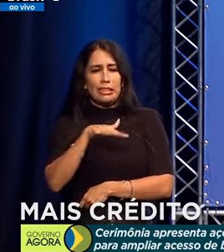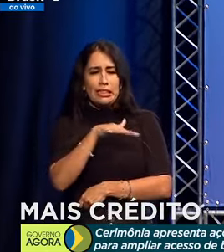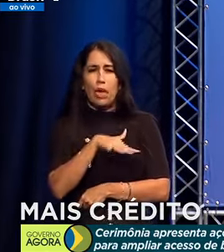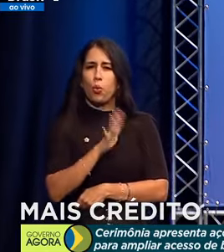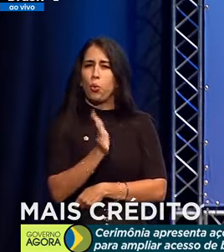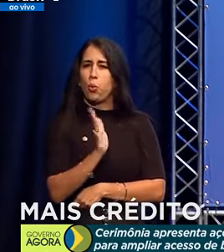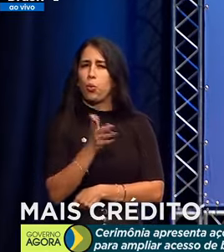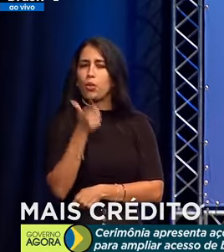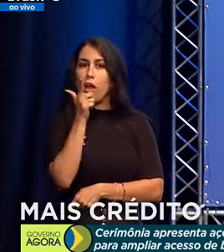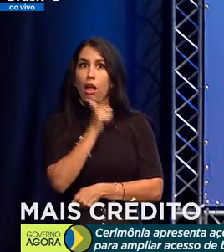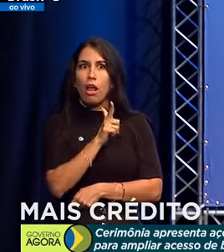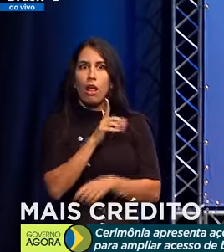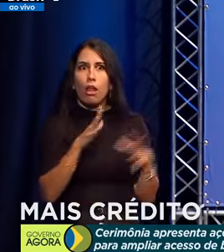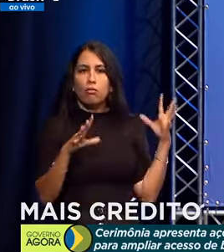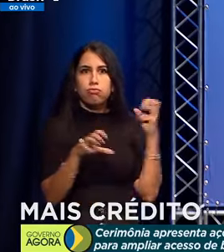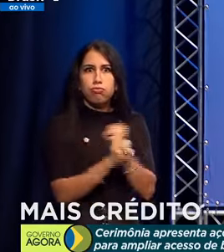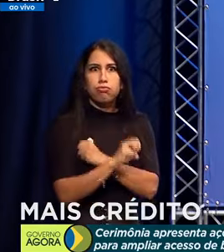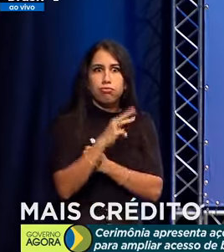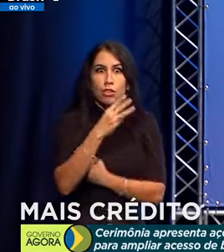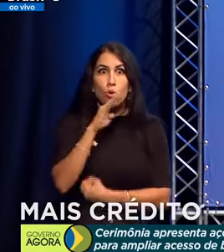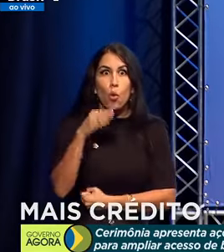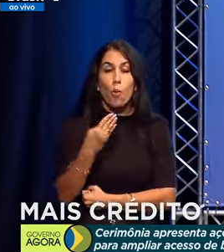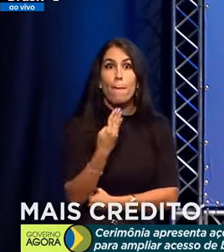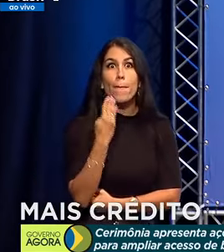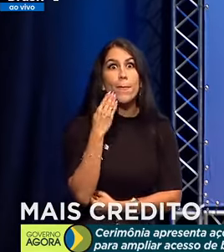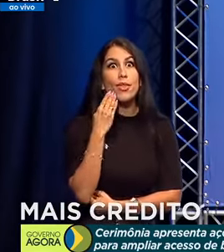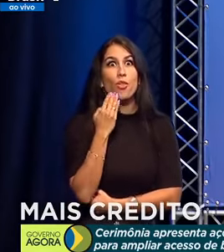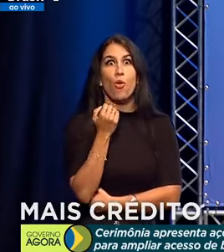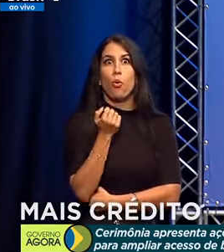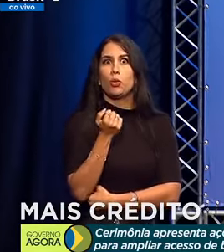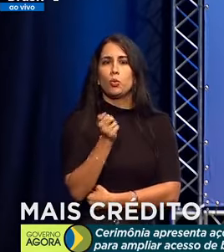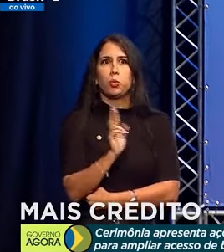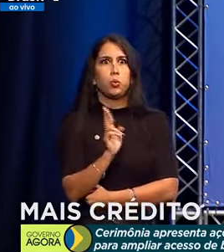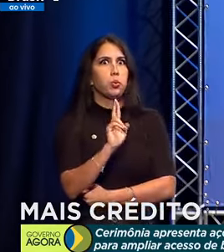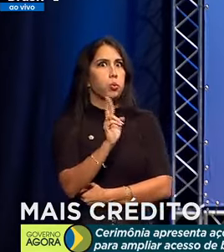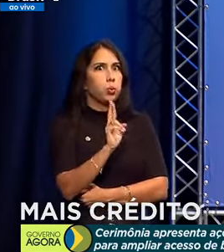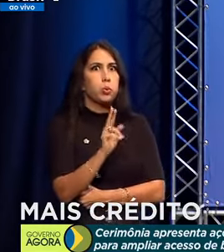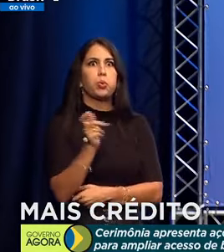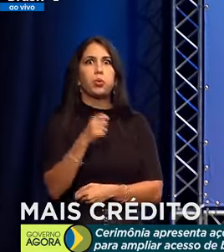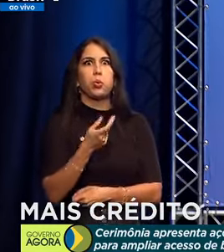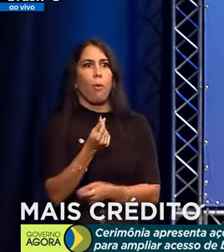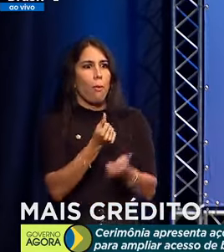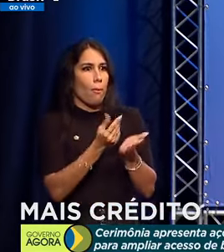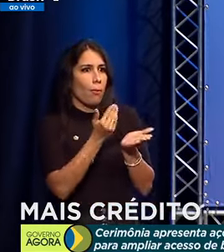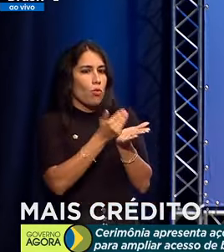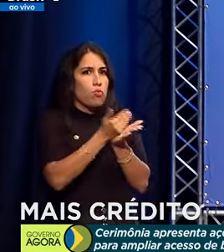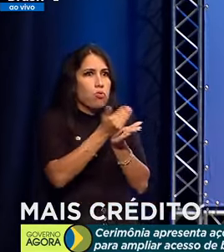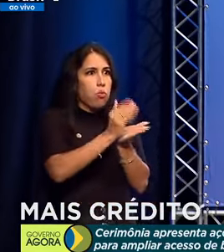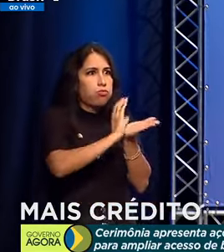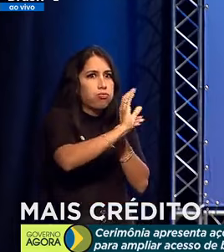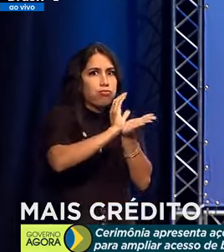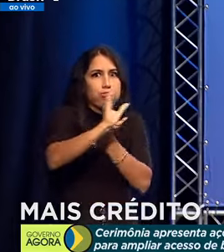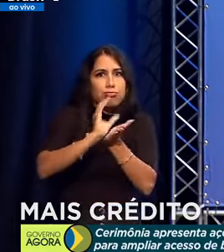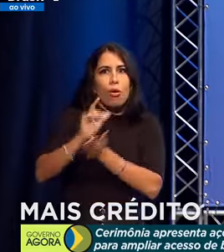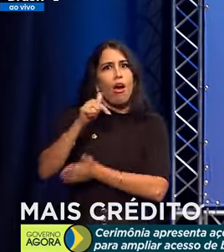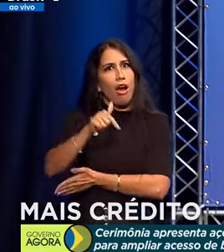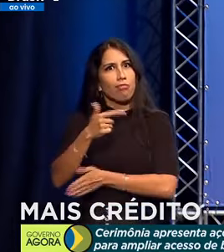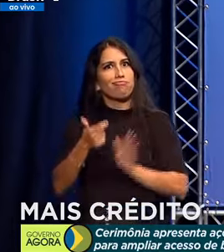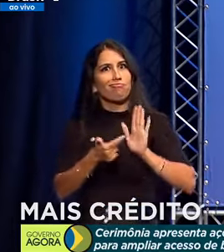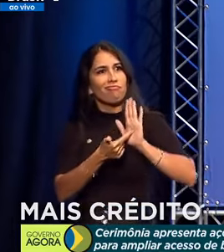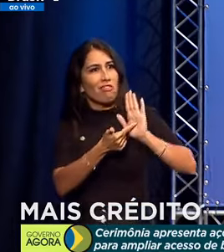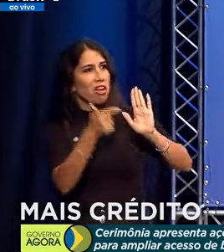mais de 38 bilhões de reais em operações de crédito. Esse é o tamanho do sucesso